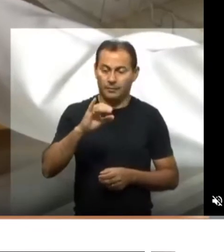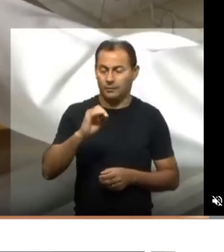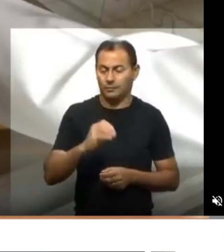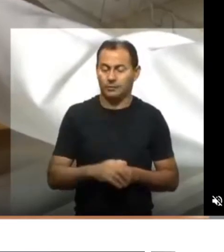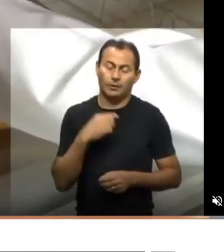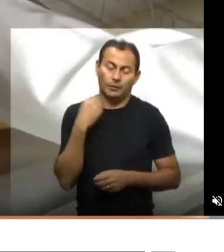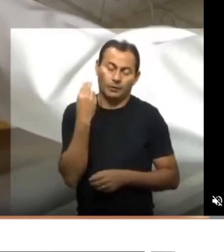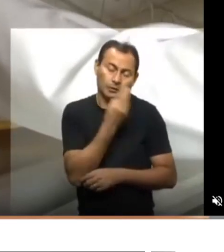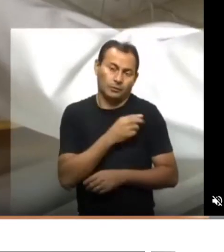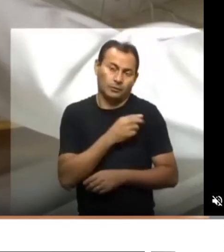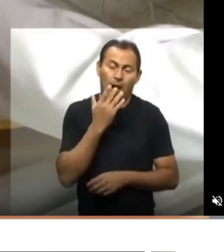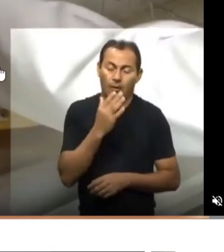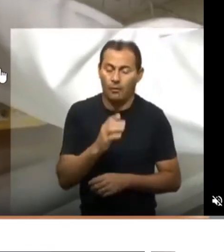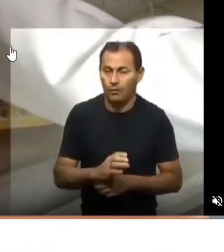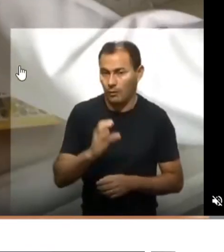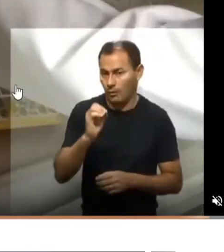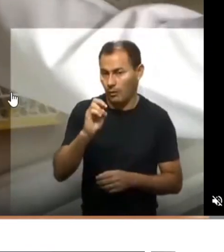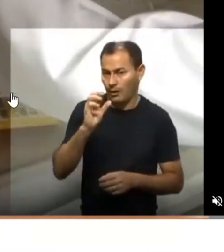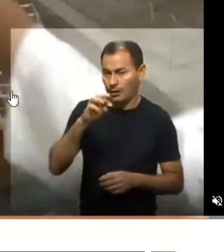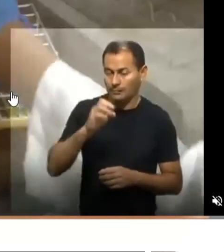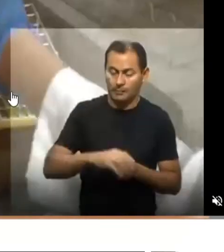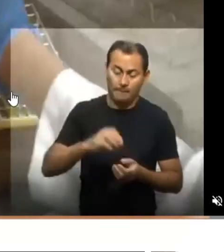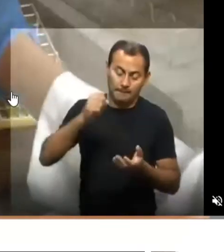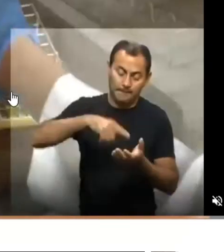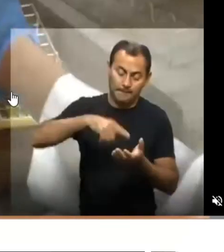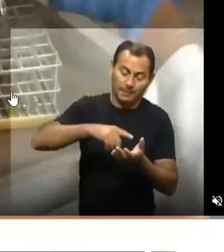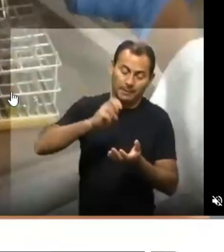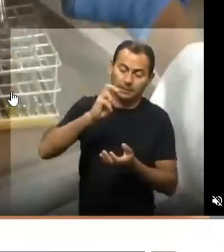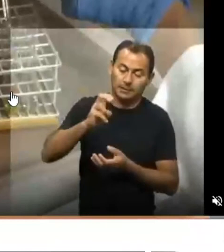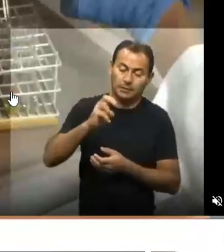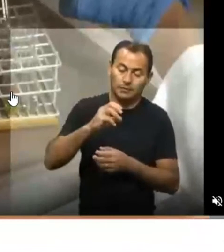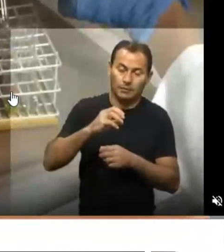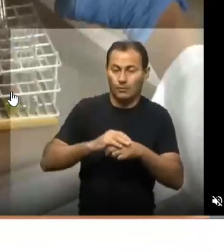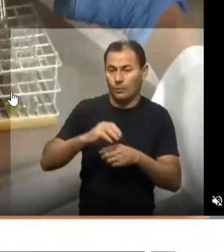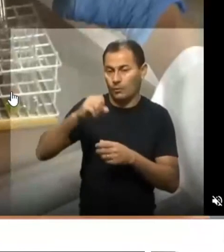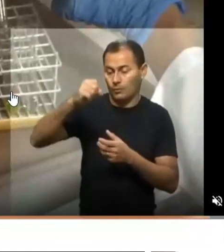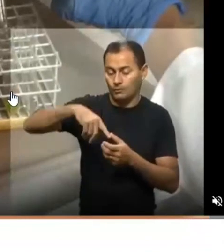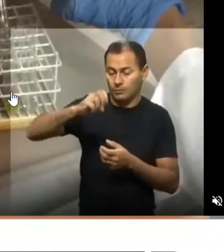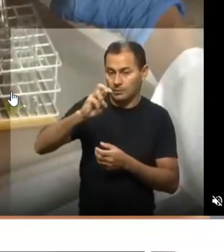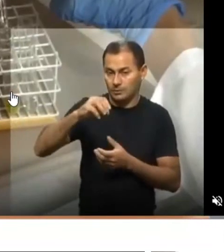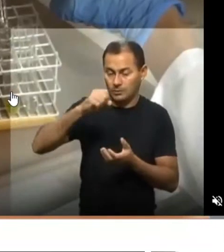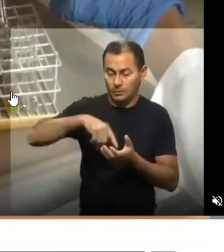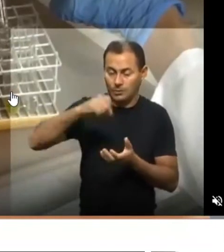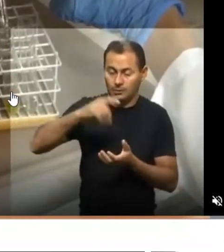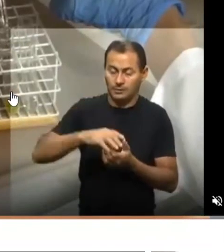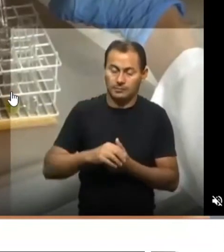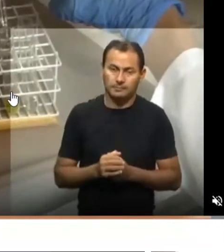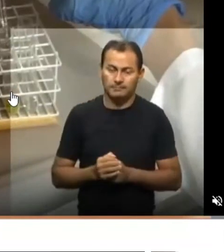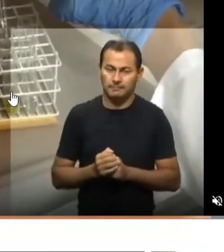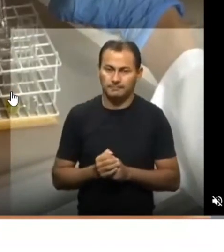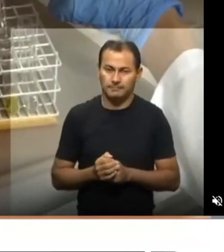mais 2 ml do clorofórmio e colocar no óleo de linhaça.